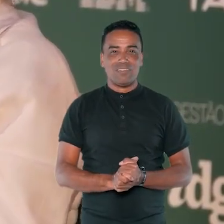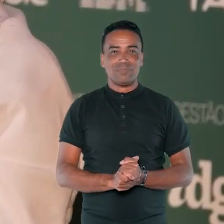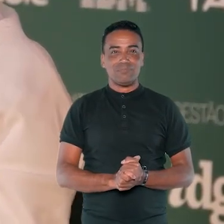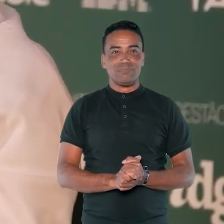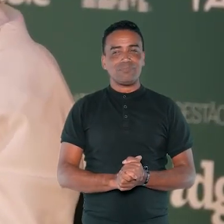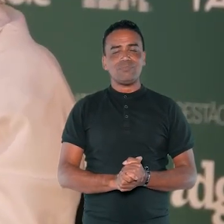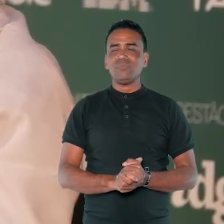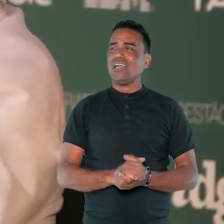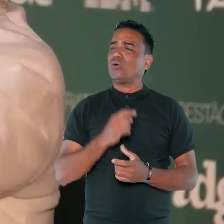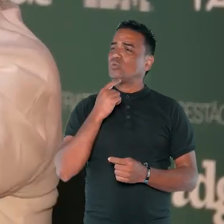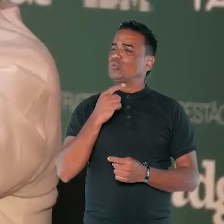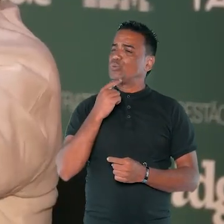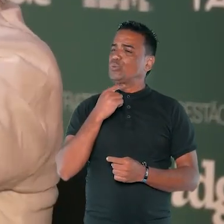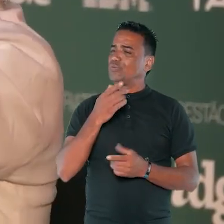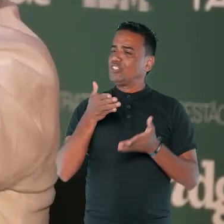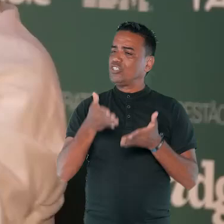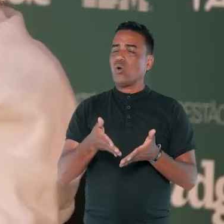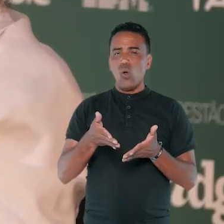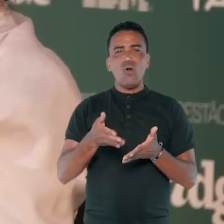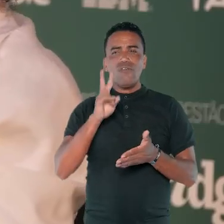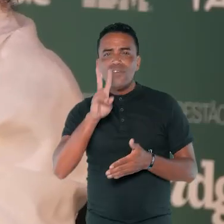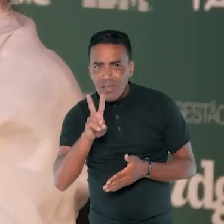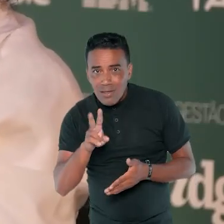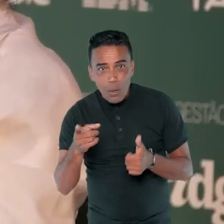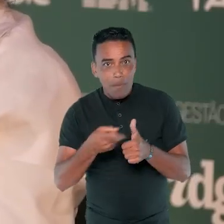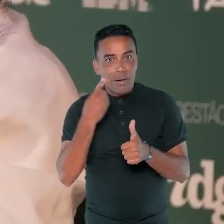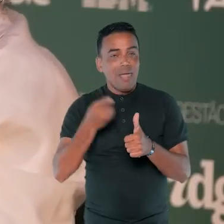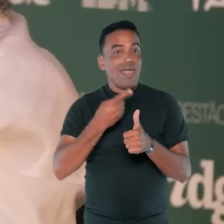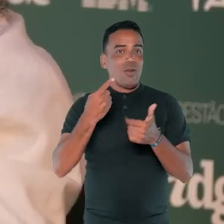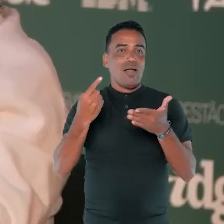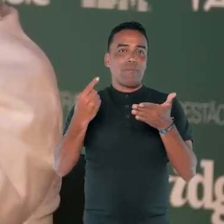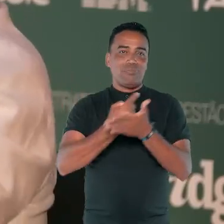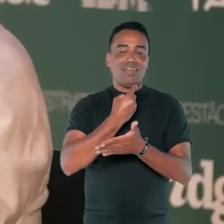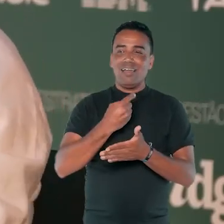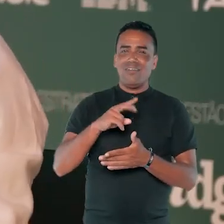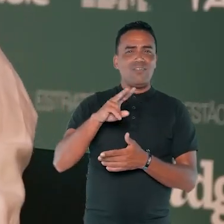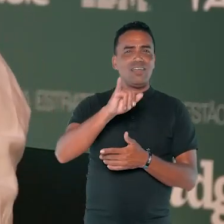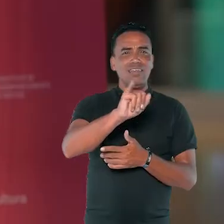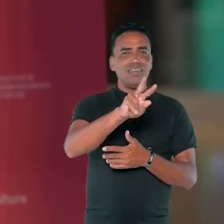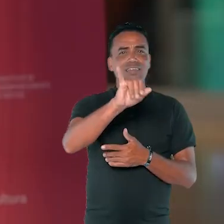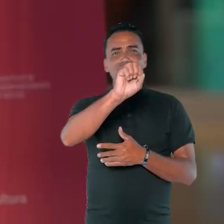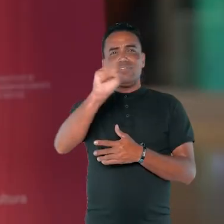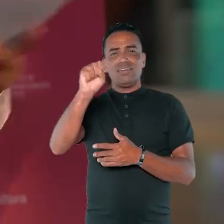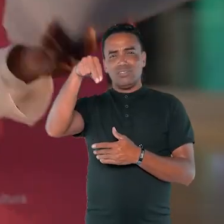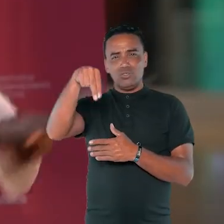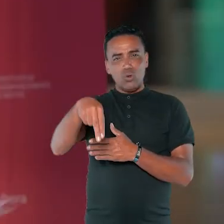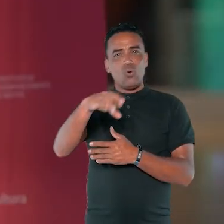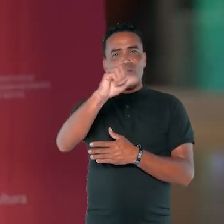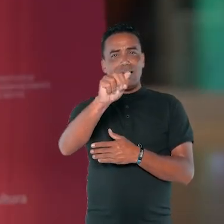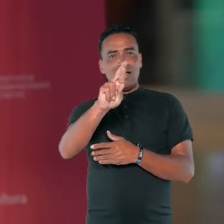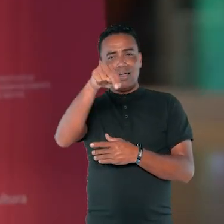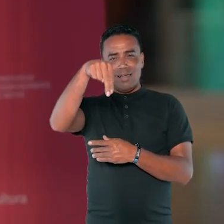Eu fiquei na dúvida quando cheguei se era você mesmo, ainda bem que você foi o primeiro a pedir a fala. Eu falei, tem alguém muito parecido com o Iverson Carneiro aqui. Era